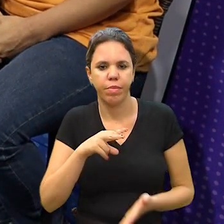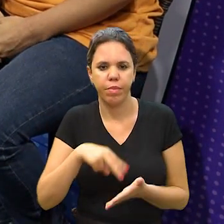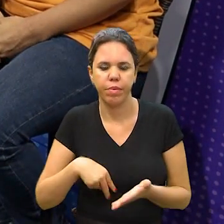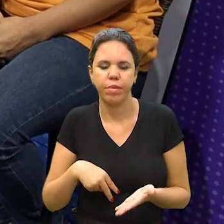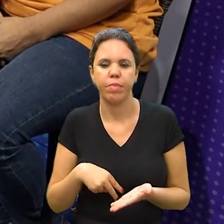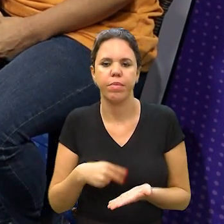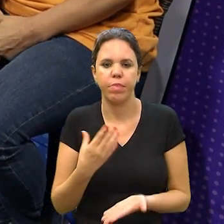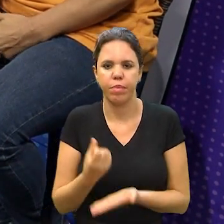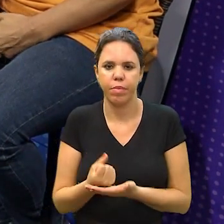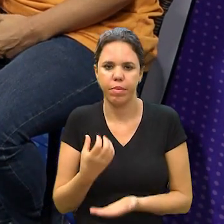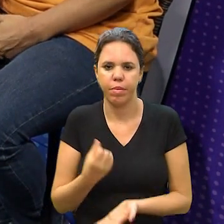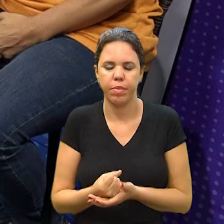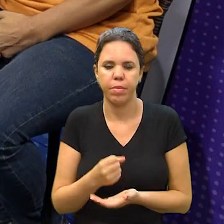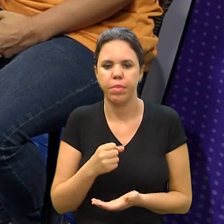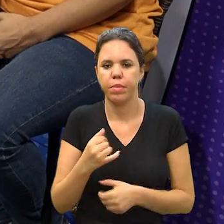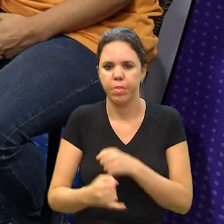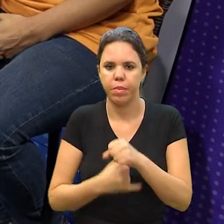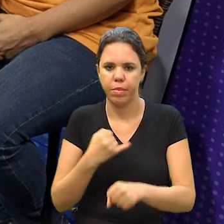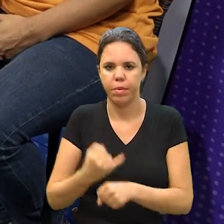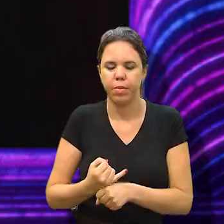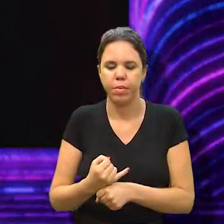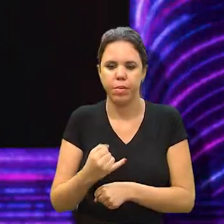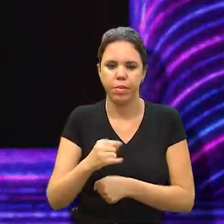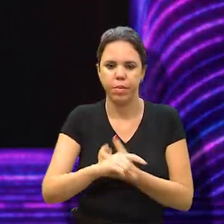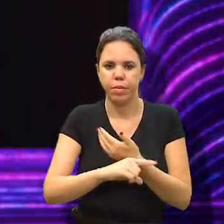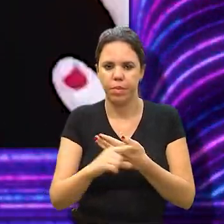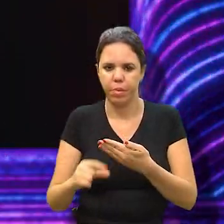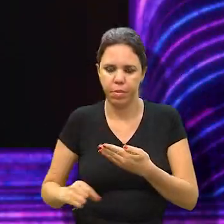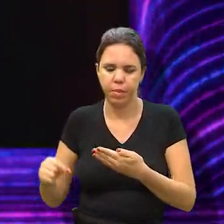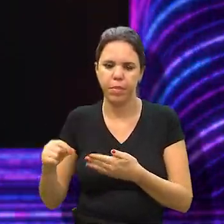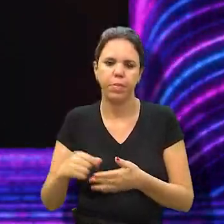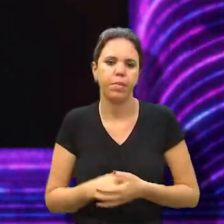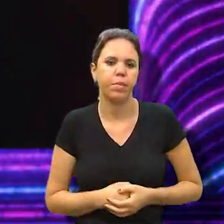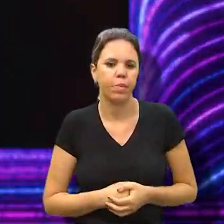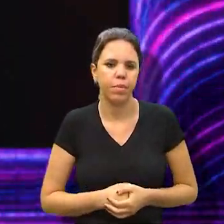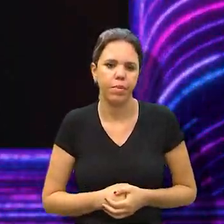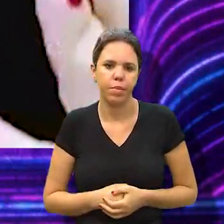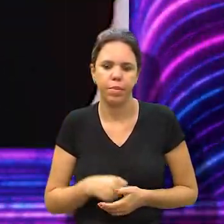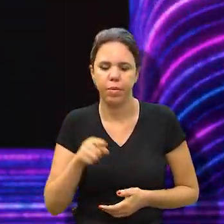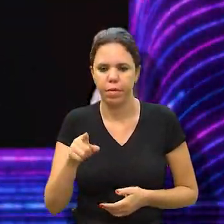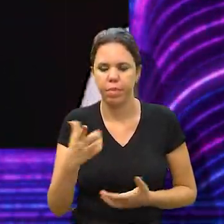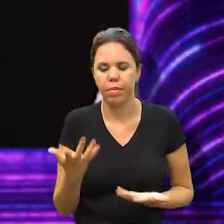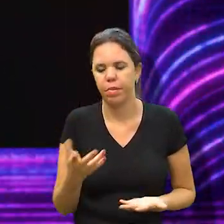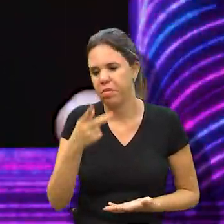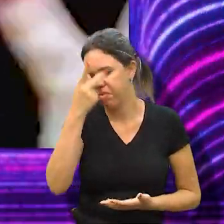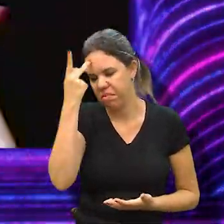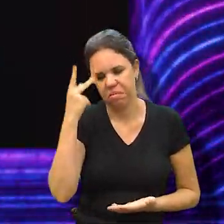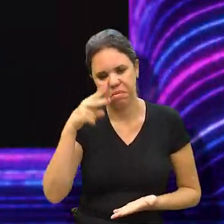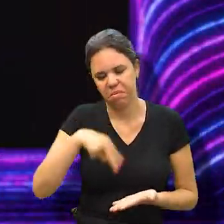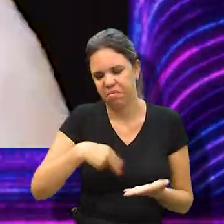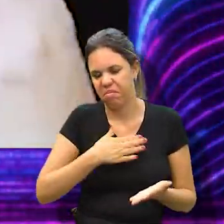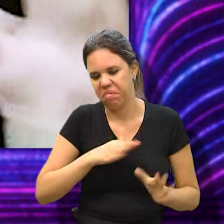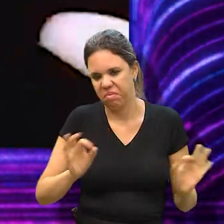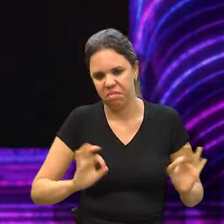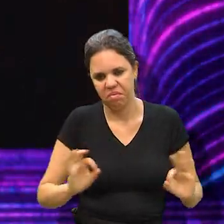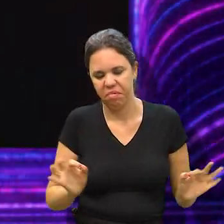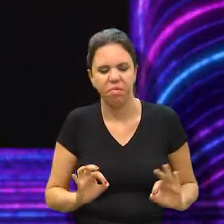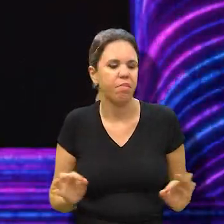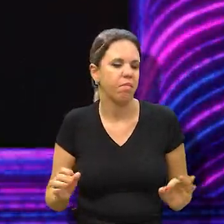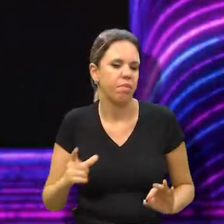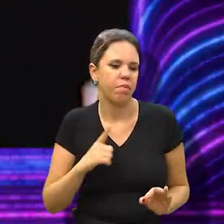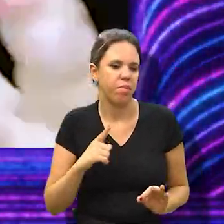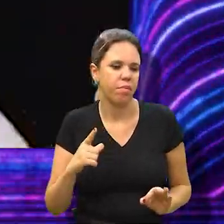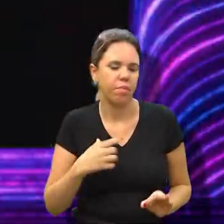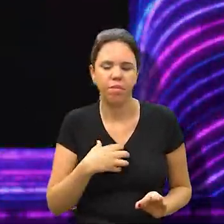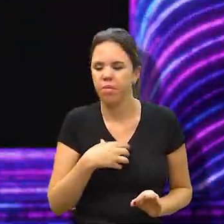ler e-books, o livro se encontra na Amazon, está disponível na Amazon. Mas se você é daqueles que nem eu, que gosta de ter